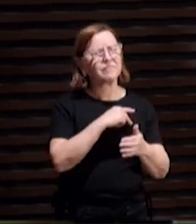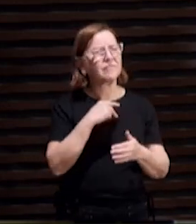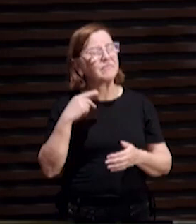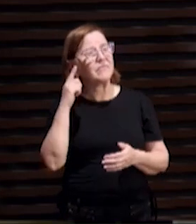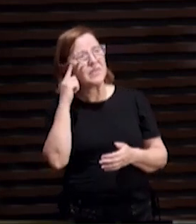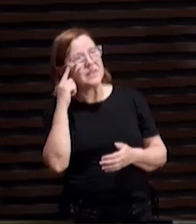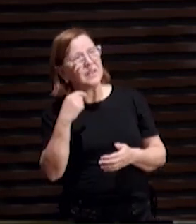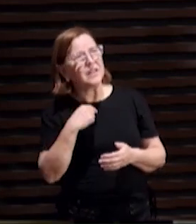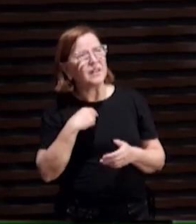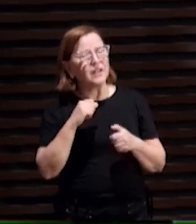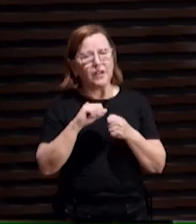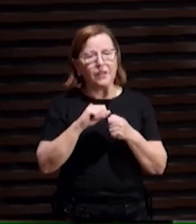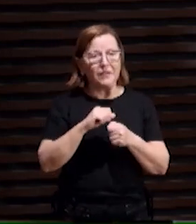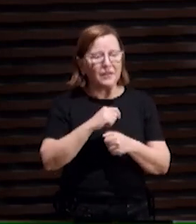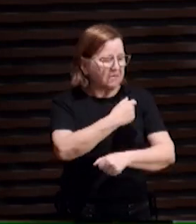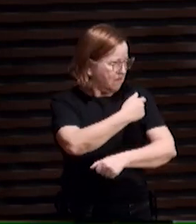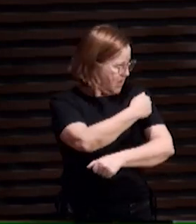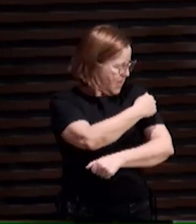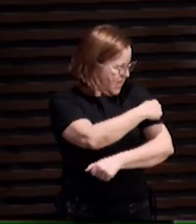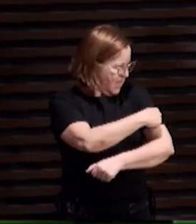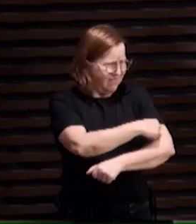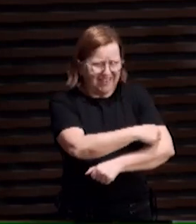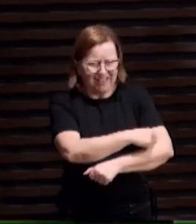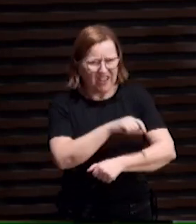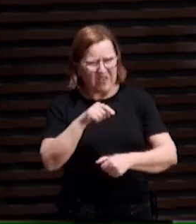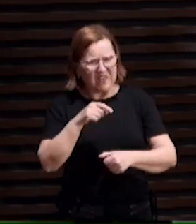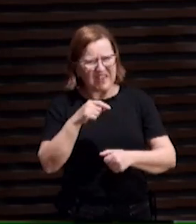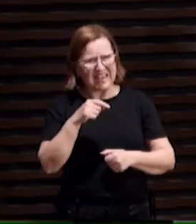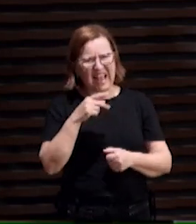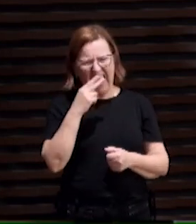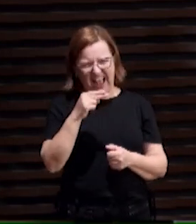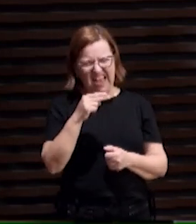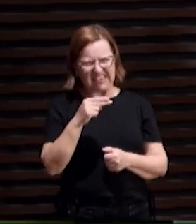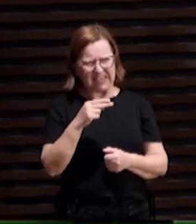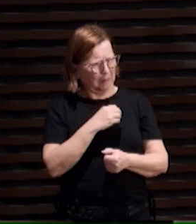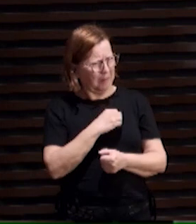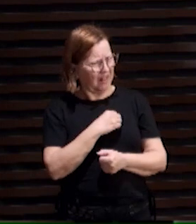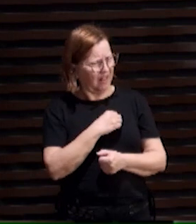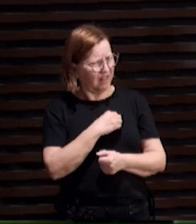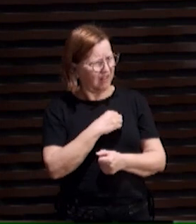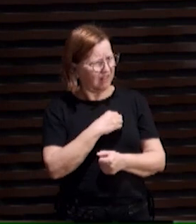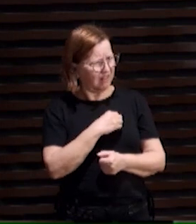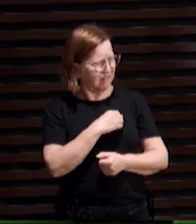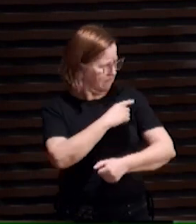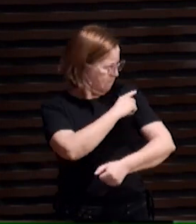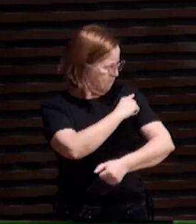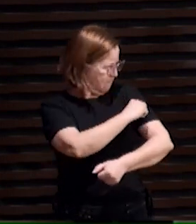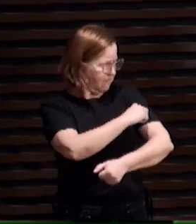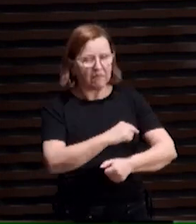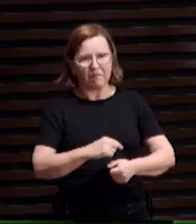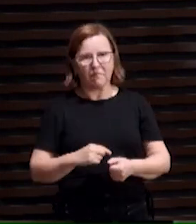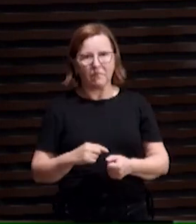Glênio, eu fiz uma tatuagem, o senhor acha que a tatuagem é pecado? Eu digo, olha, Jesus tem